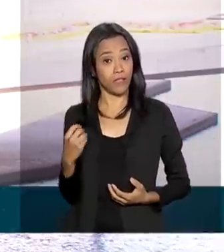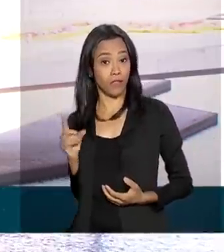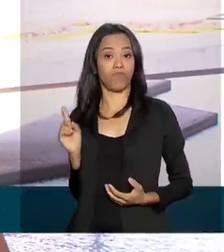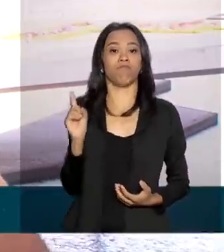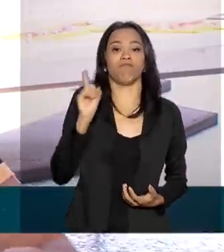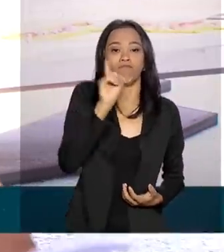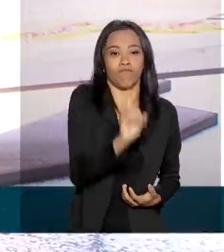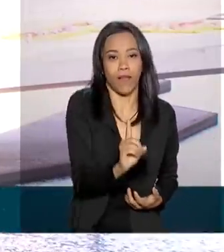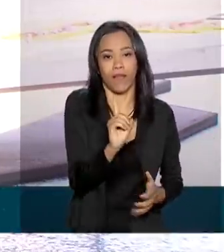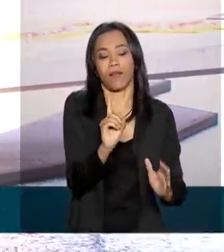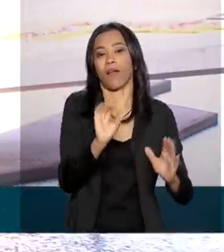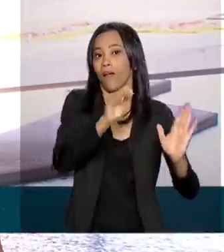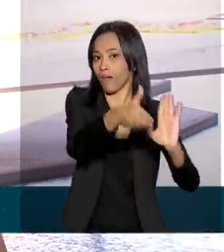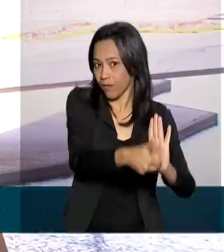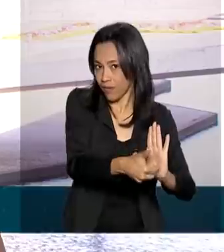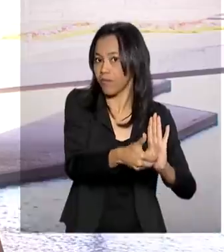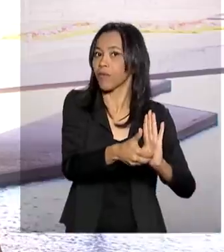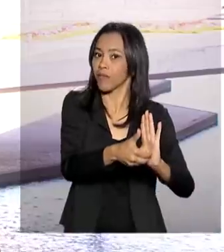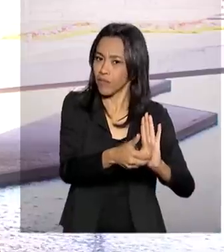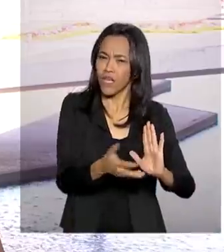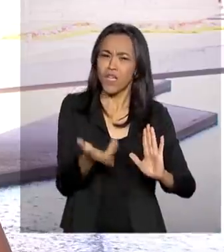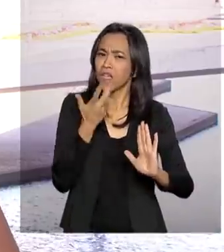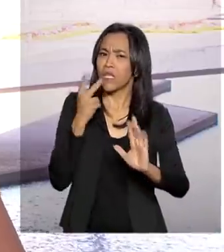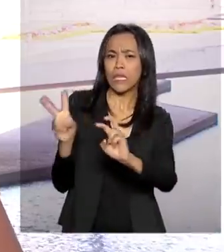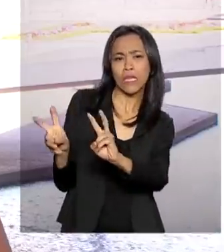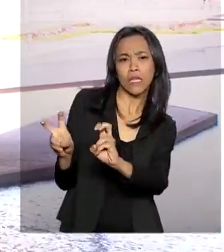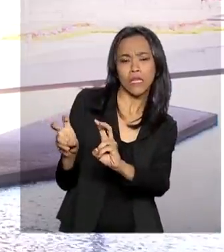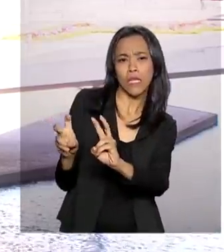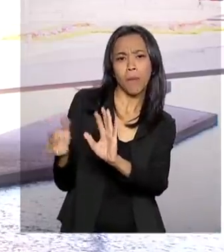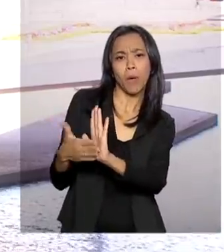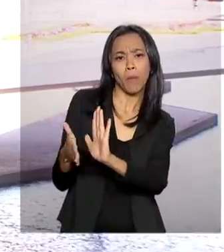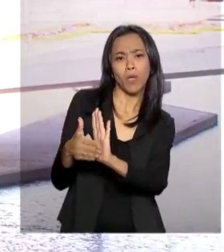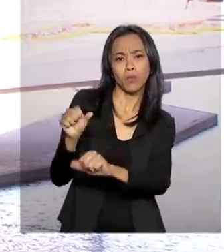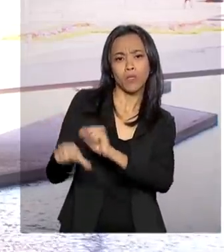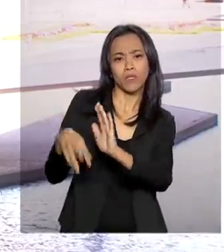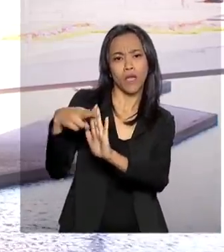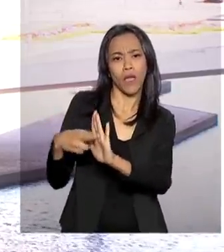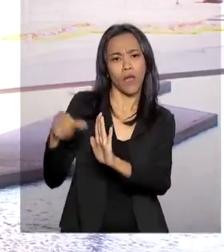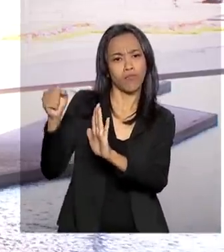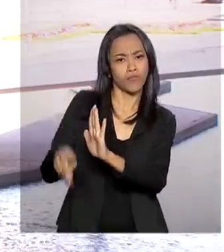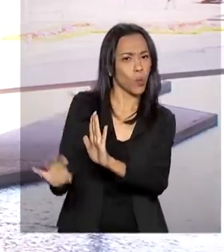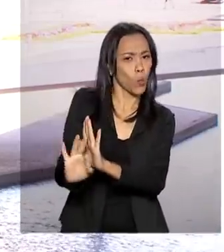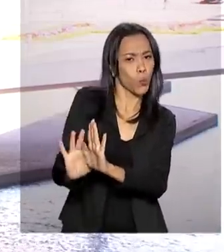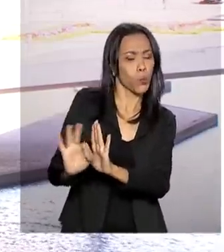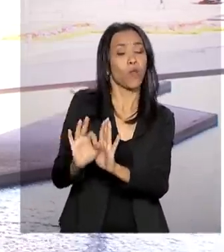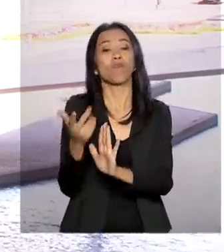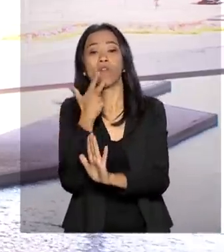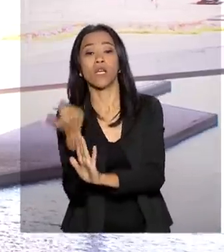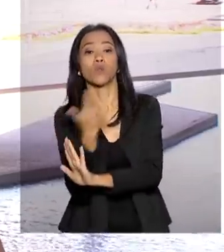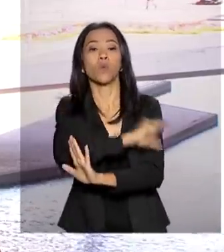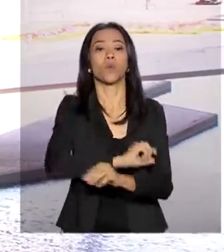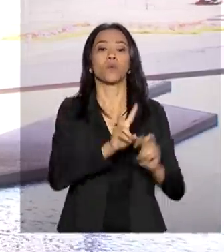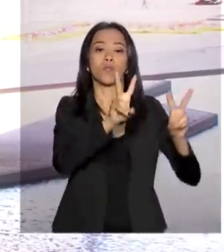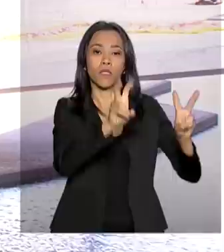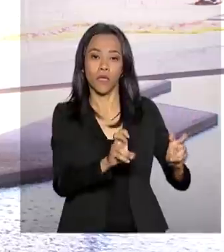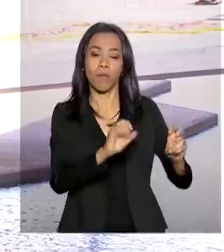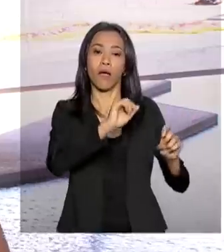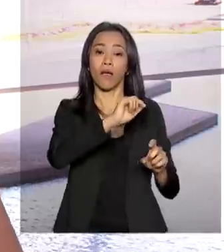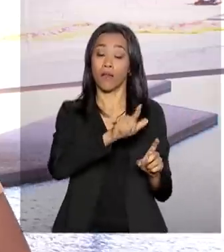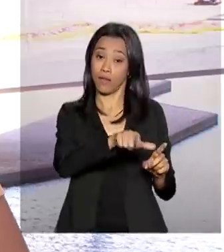então agora ele deve deixar um pouco de lado a reforma da previdência para tratar do projeto da lei de diretrizes orçamentárias para